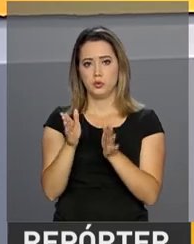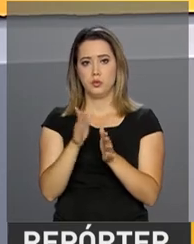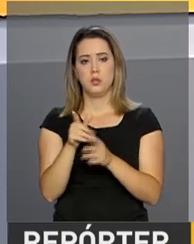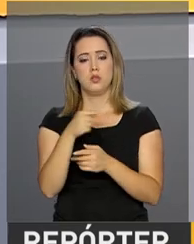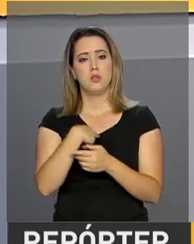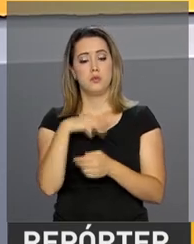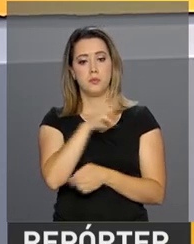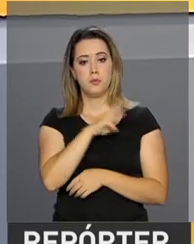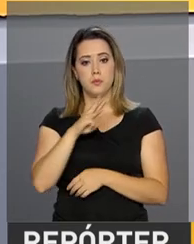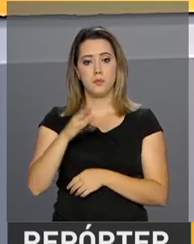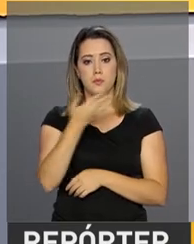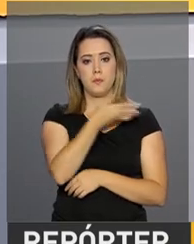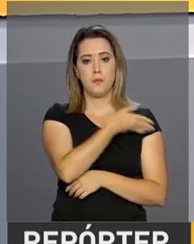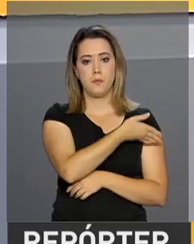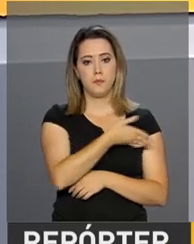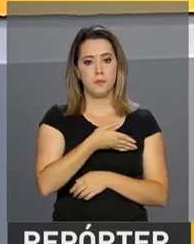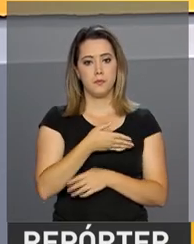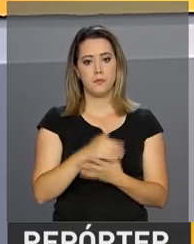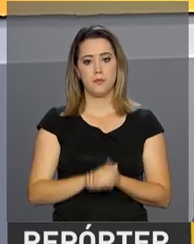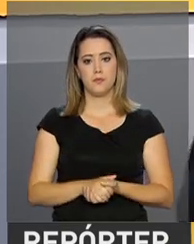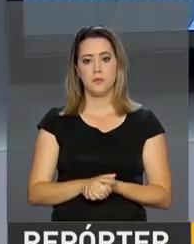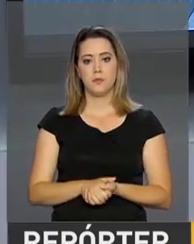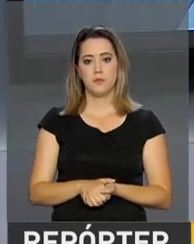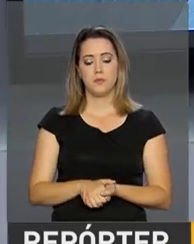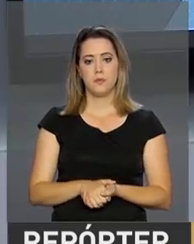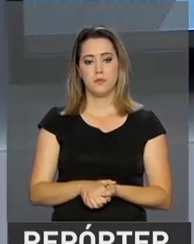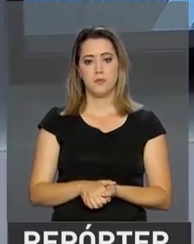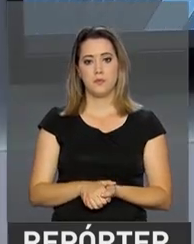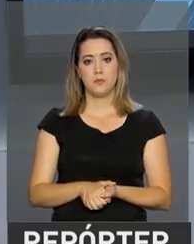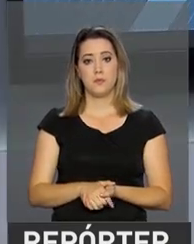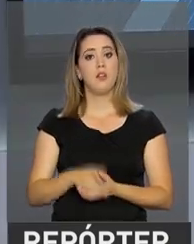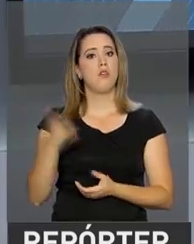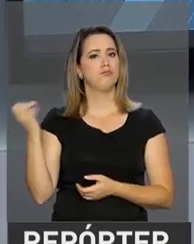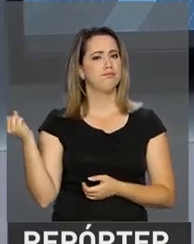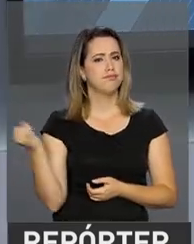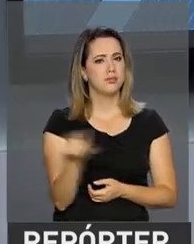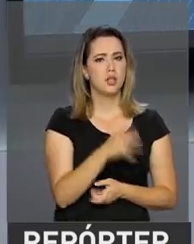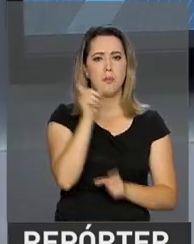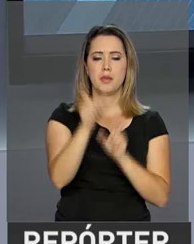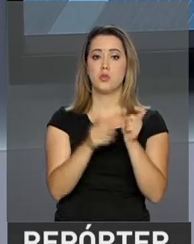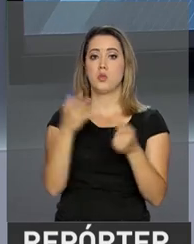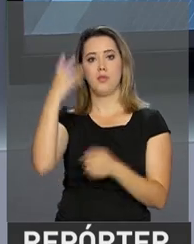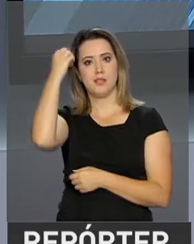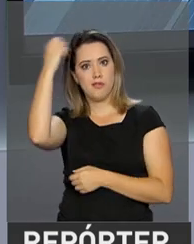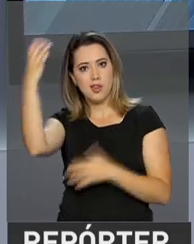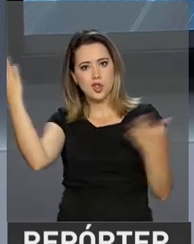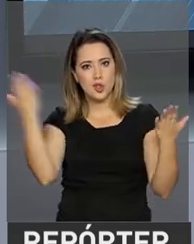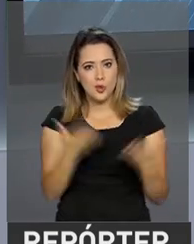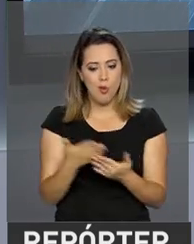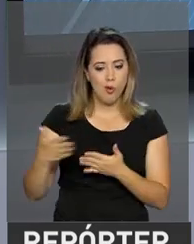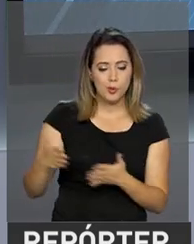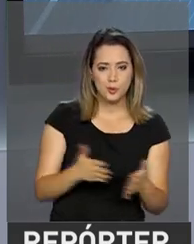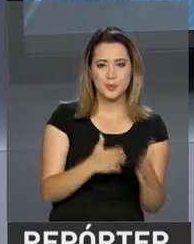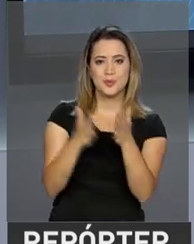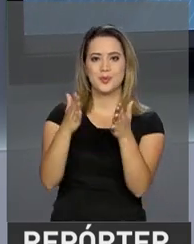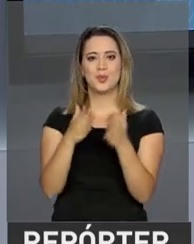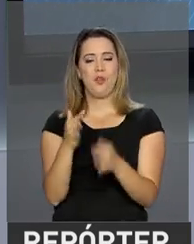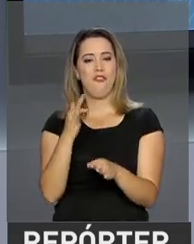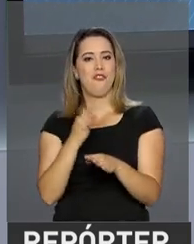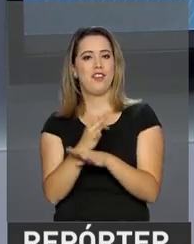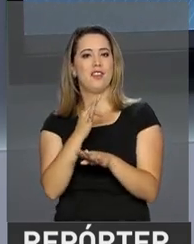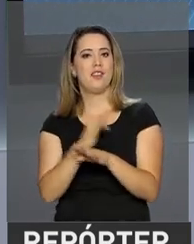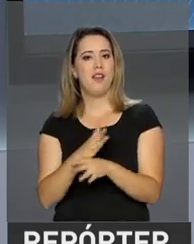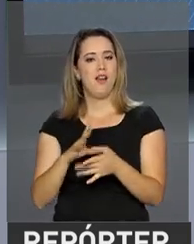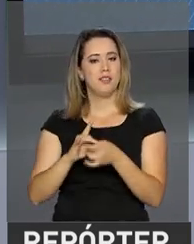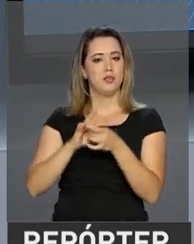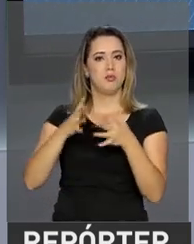de Livros Didáticos 2018. E tem muita gente pegando a estrada hoje para aproveitar o feriadão da Independência. É